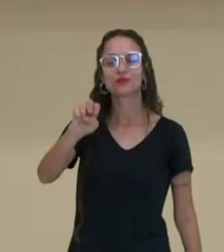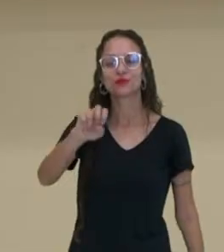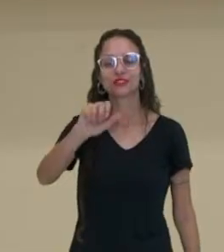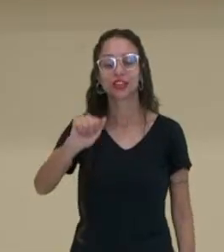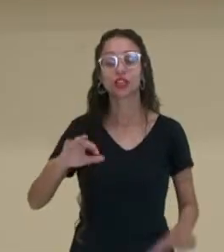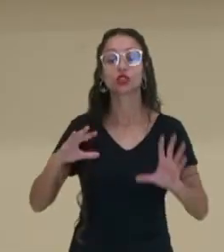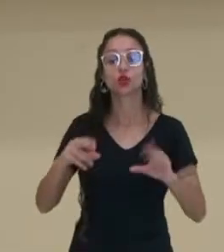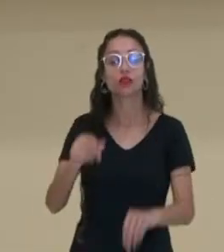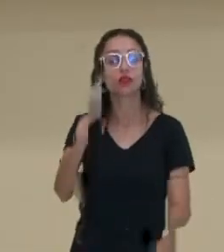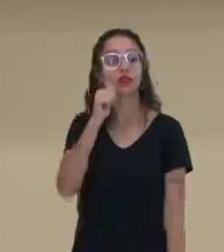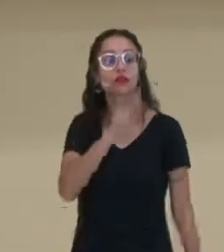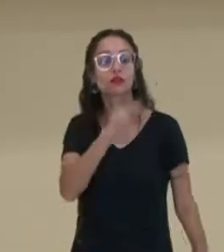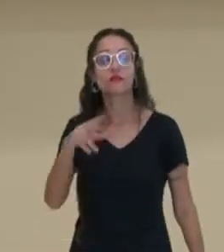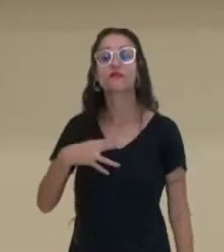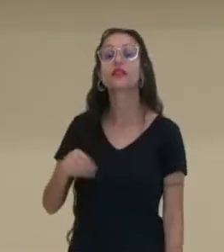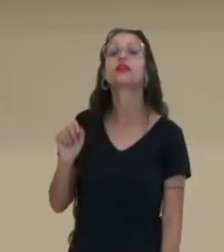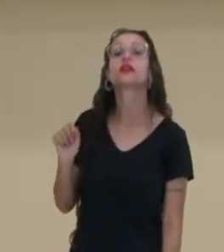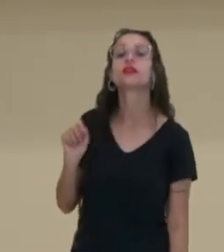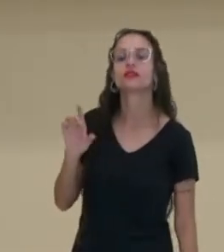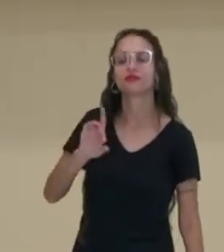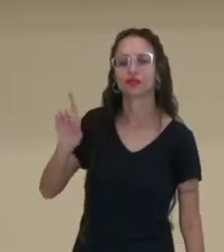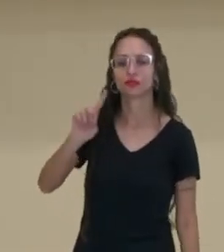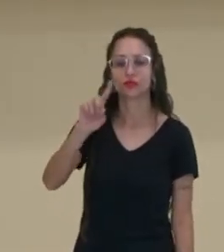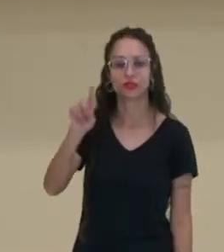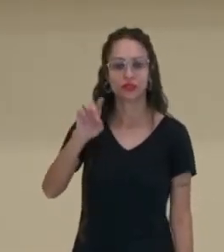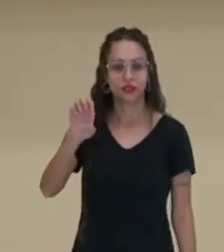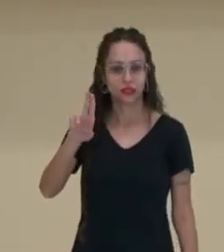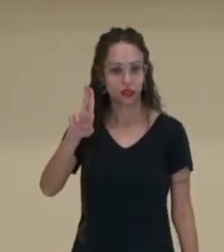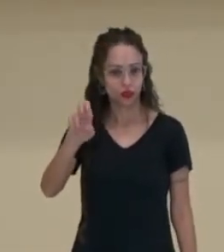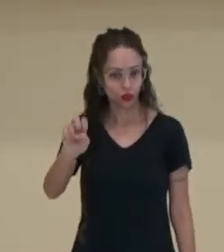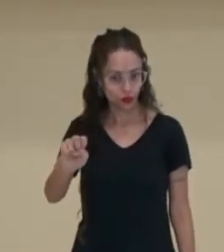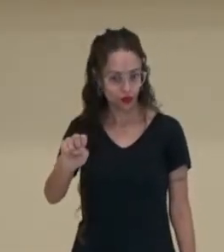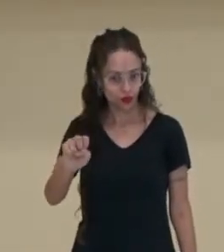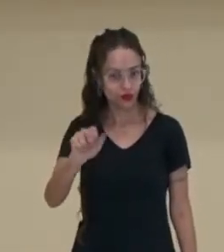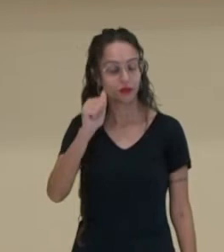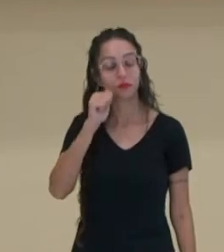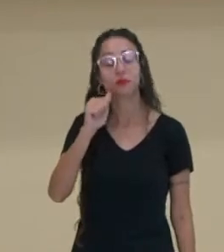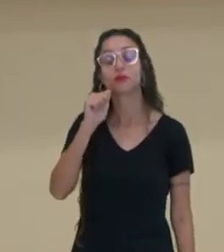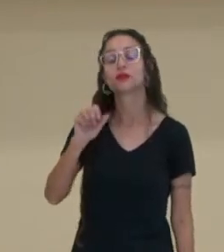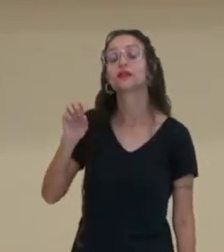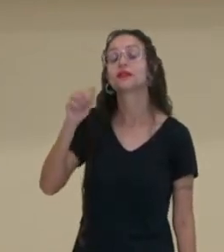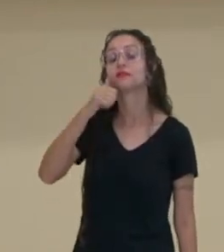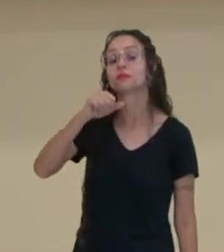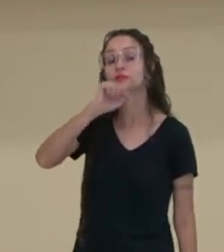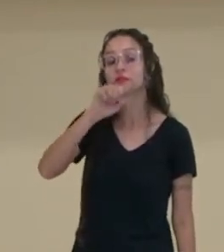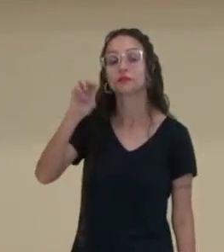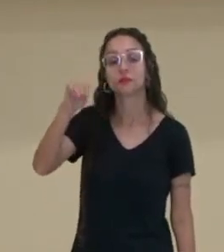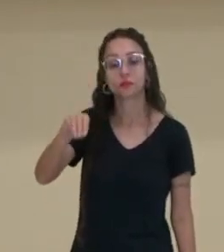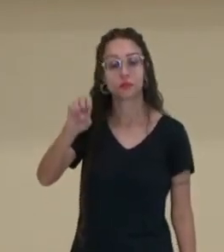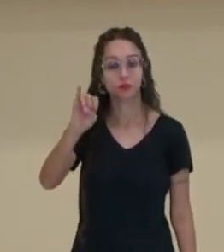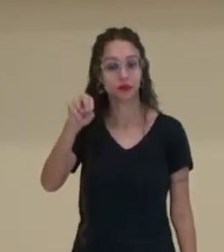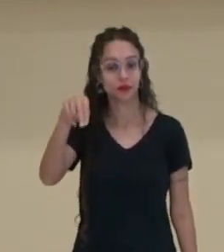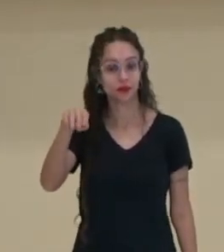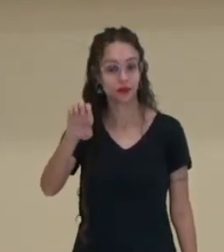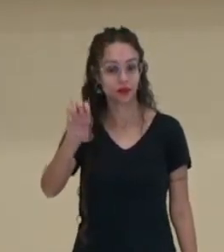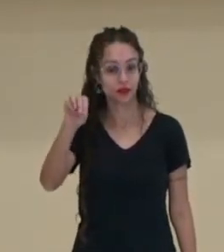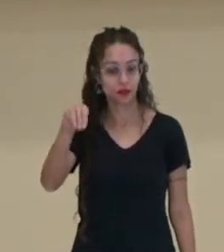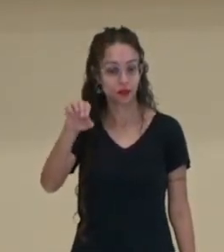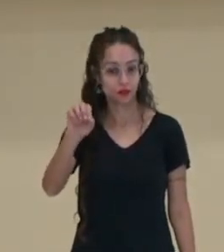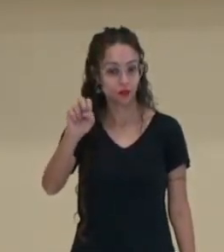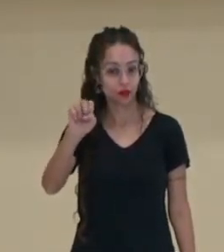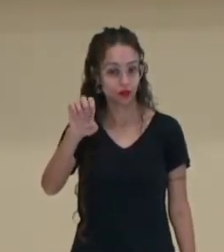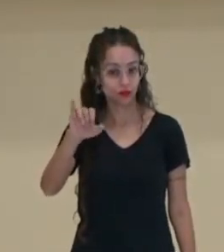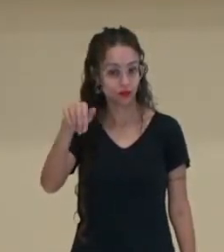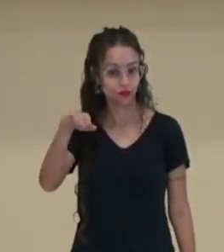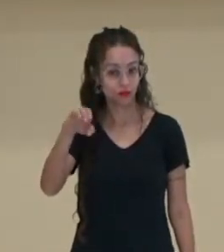de Zeus, olha que interessante, com a mãe Mnemósine. Lembrando que Mnemósine é a deusa da